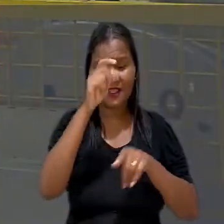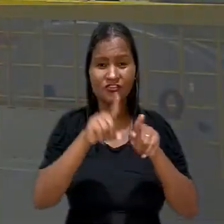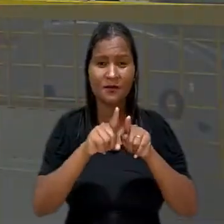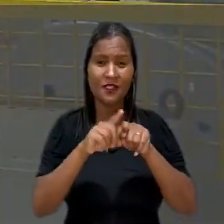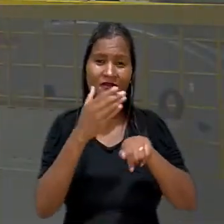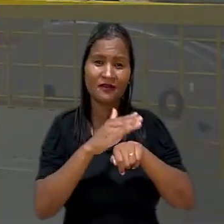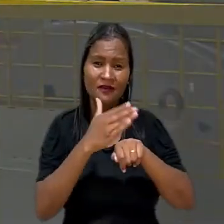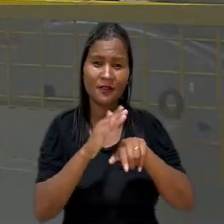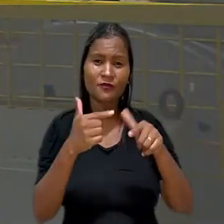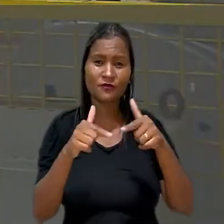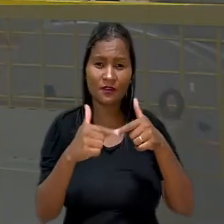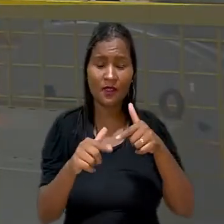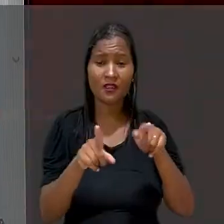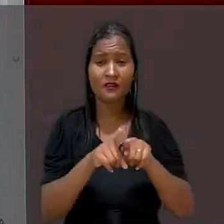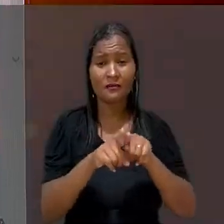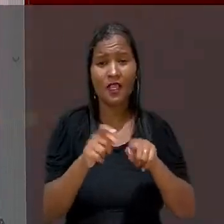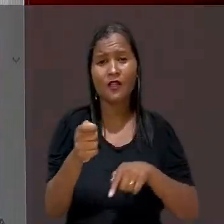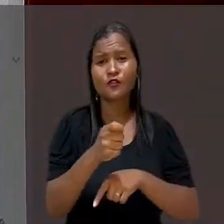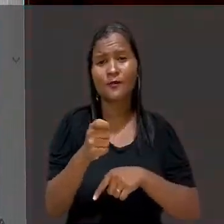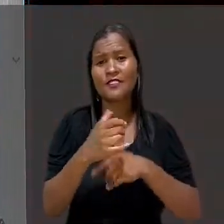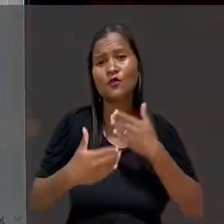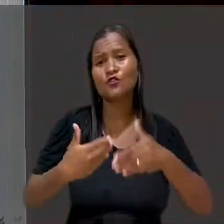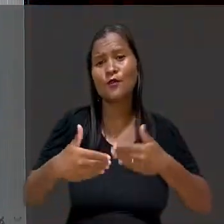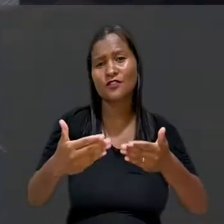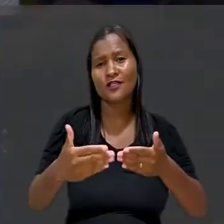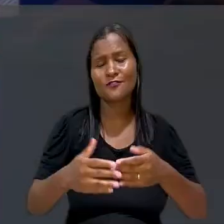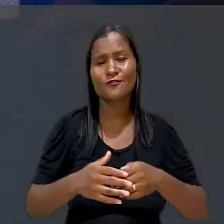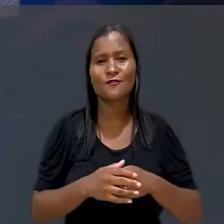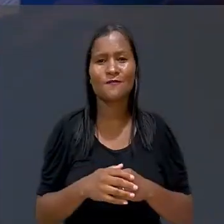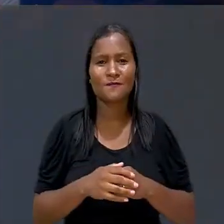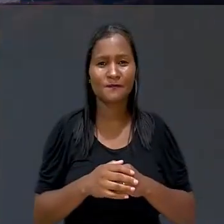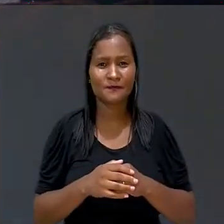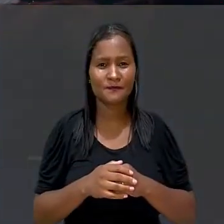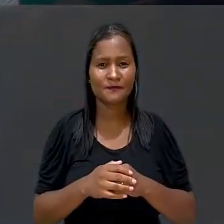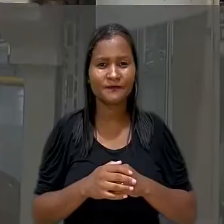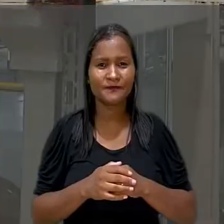e treinamento no trabalho, além da automação de processos.